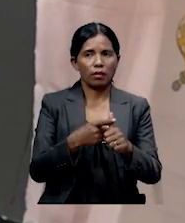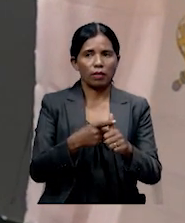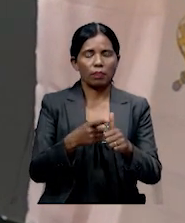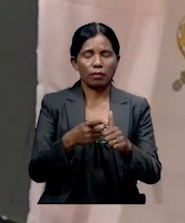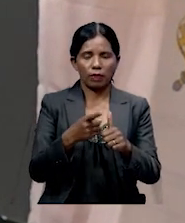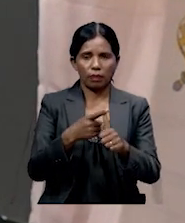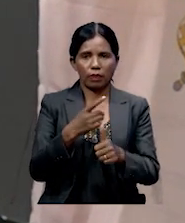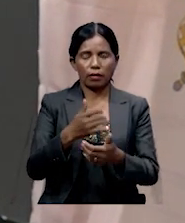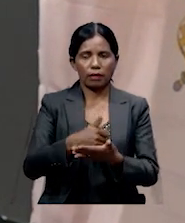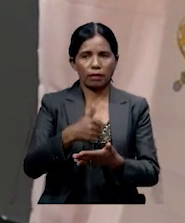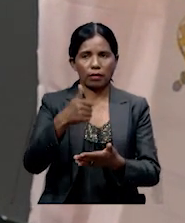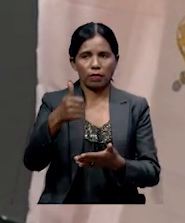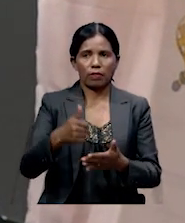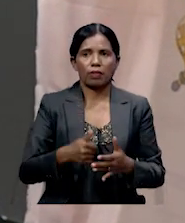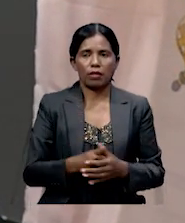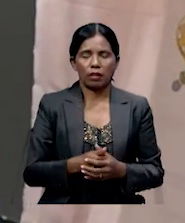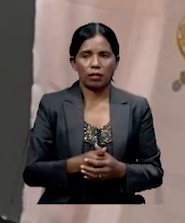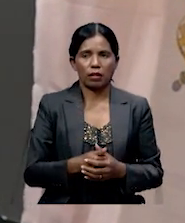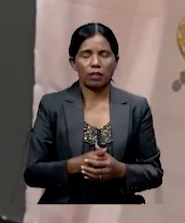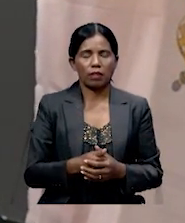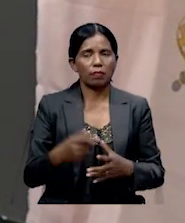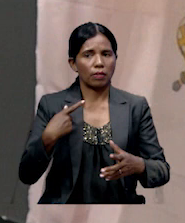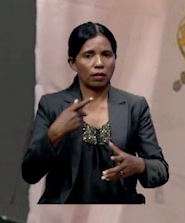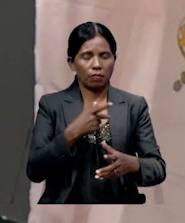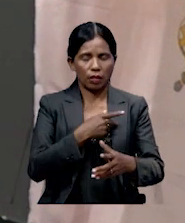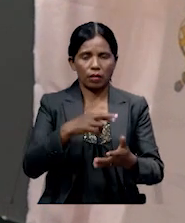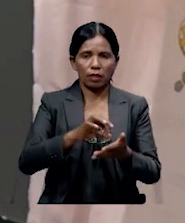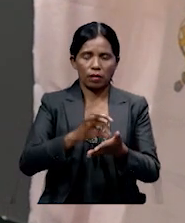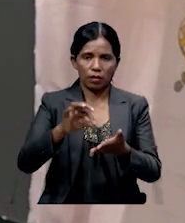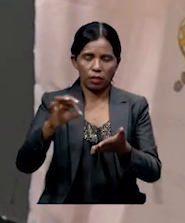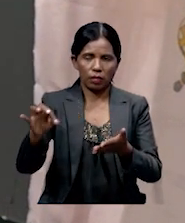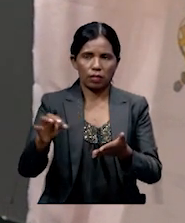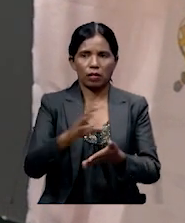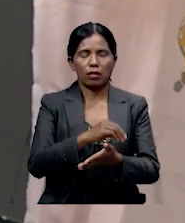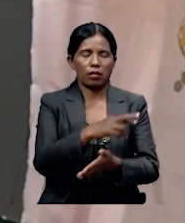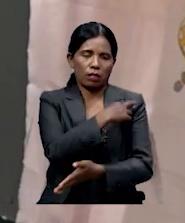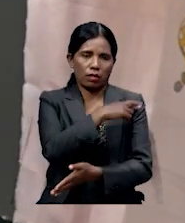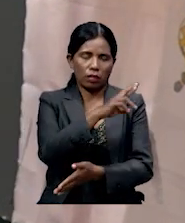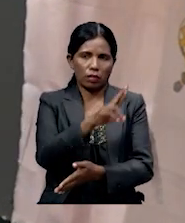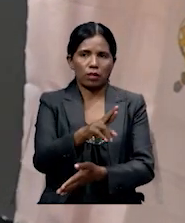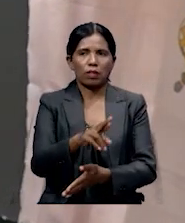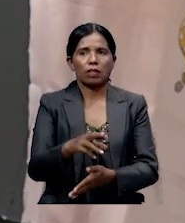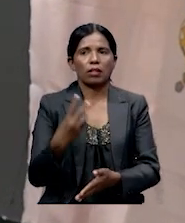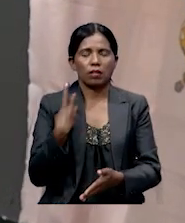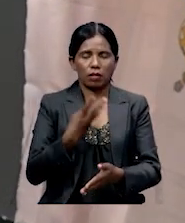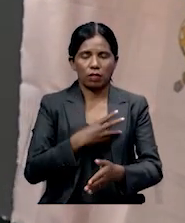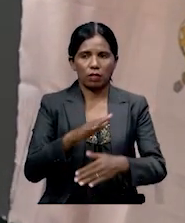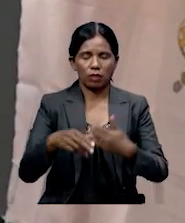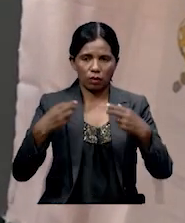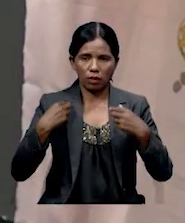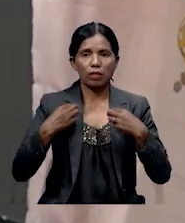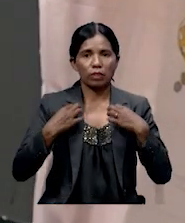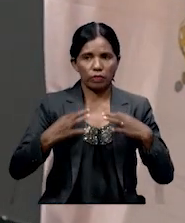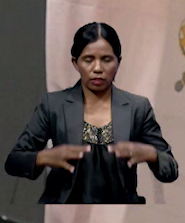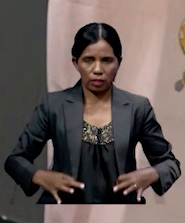Em primeiro lugar, lembrou a importância de as religiões recordarem aos seres humanos